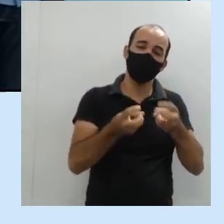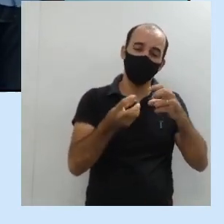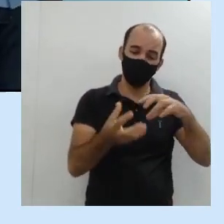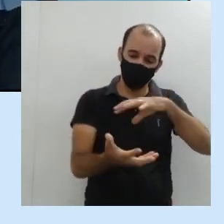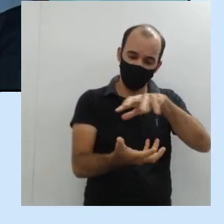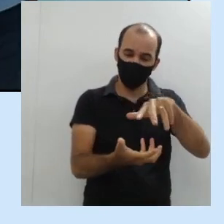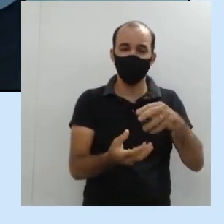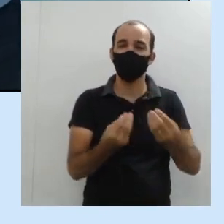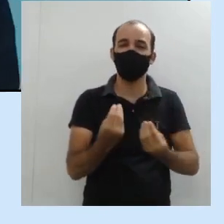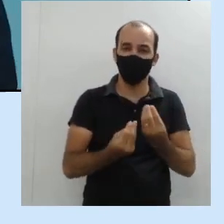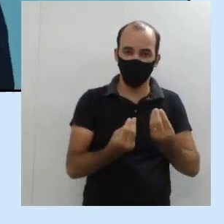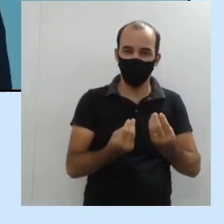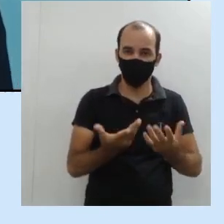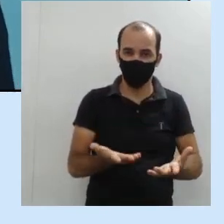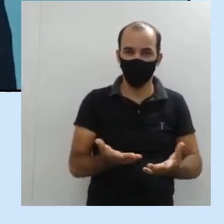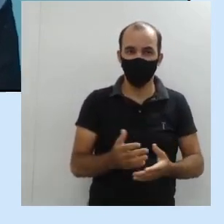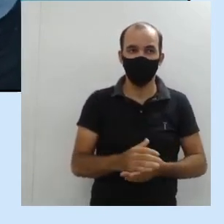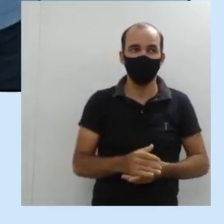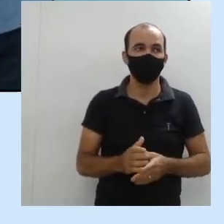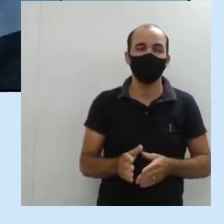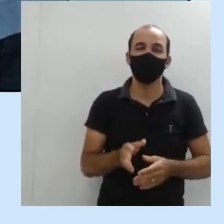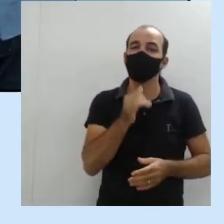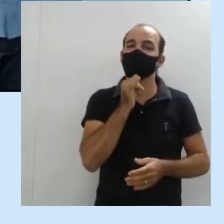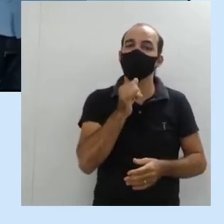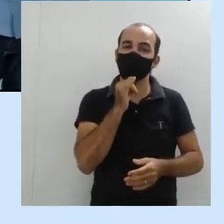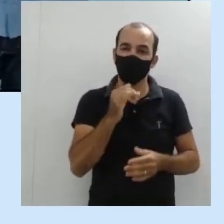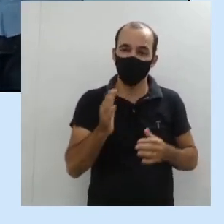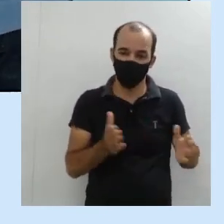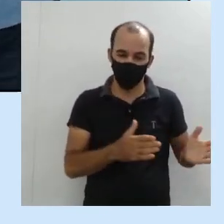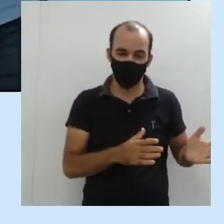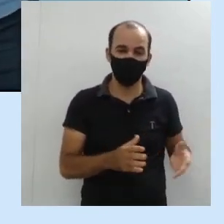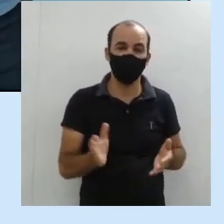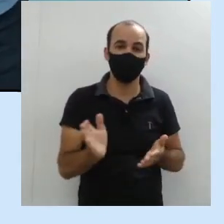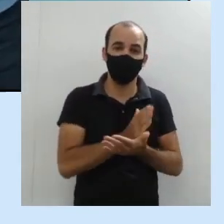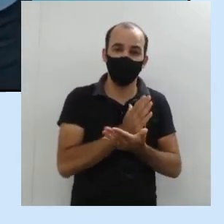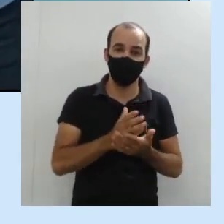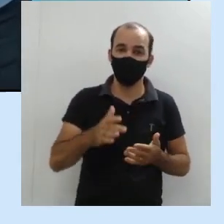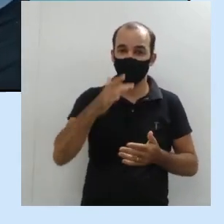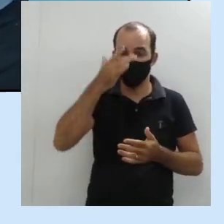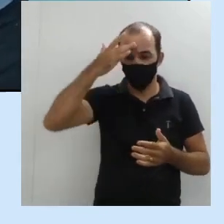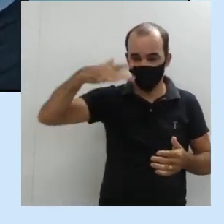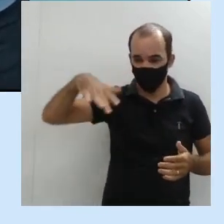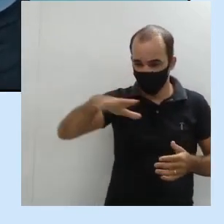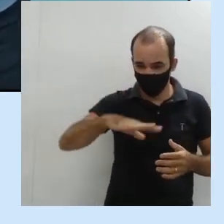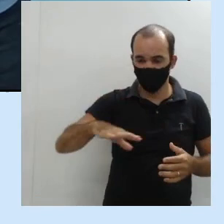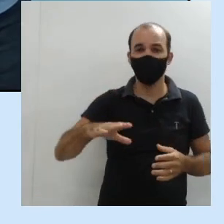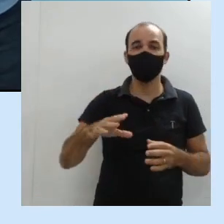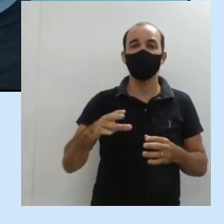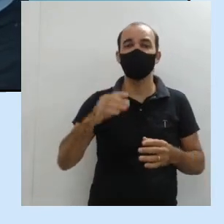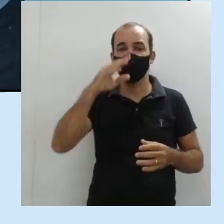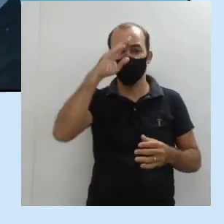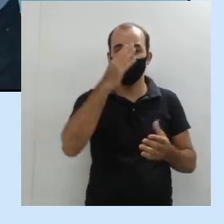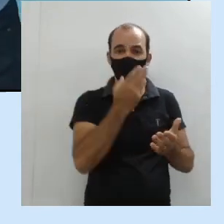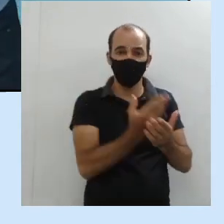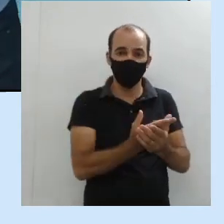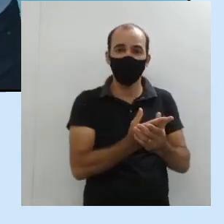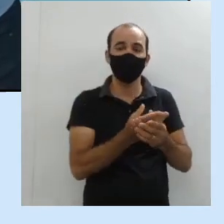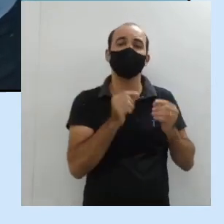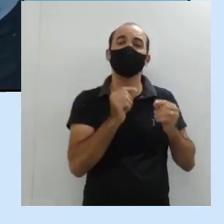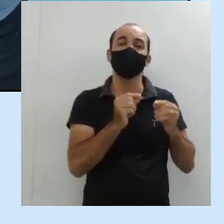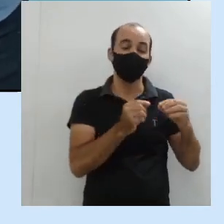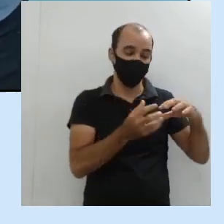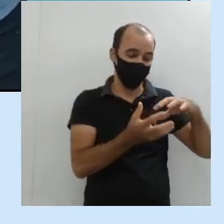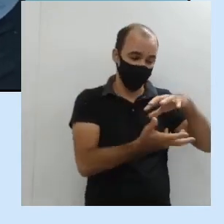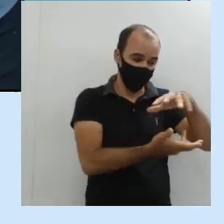aqui algumas para vocês. Tem pessoas que são voltadas para a questão evolucionista, por exemplo, que acreditam que o